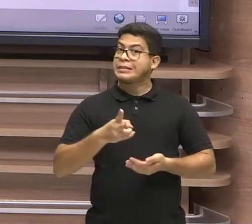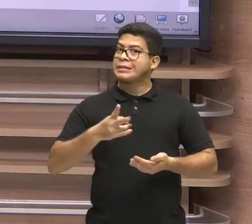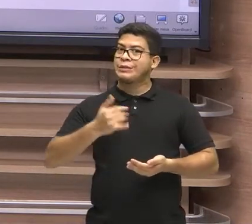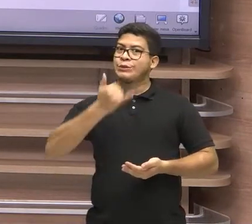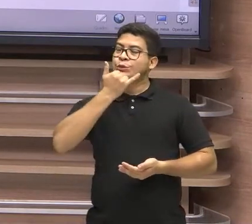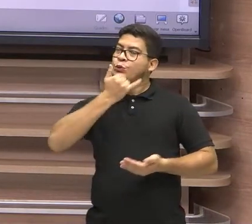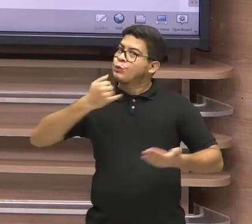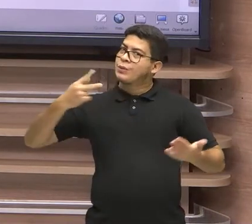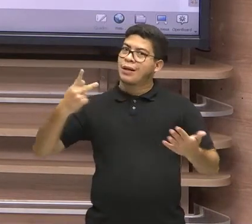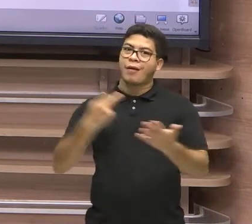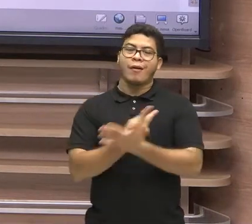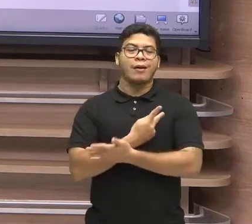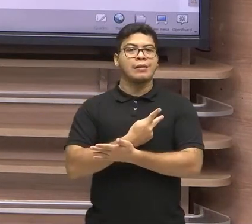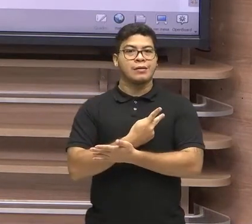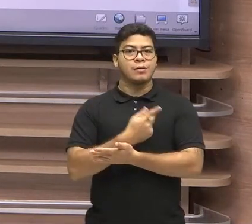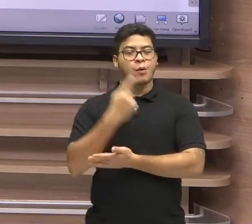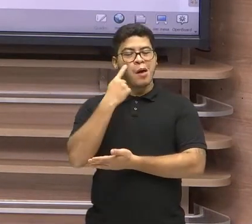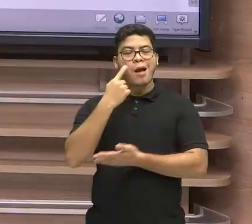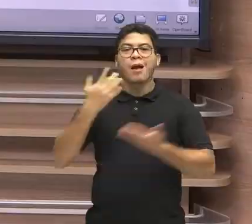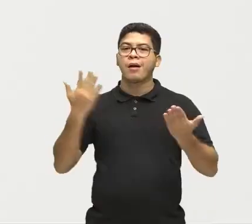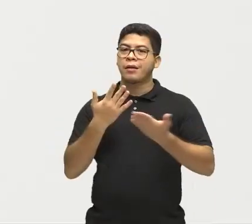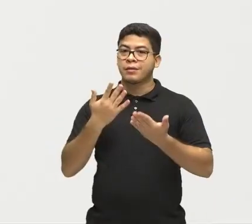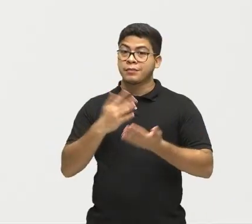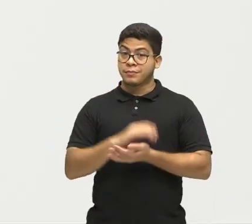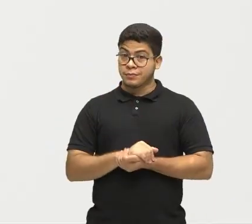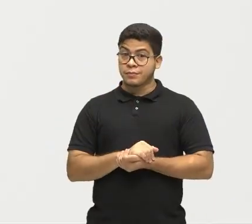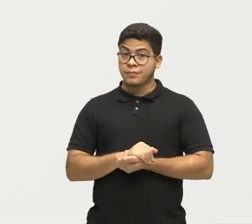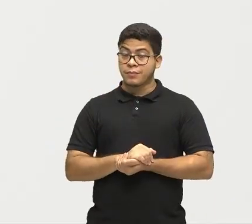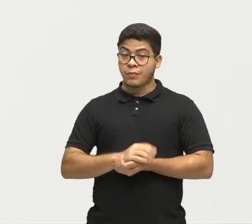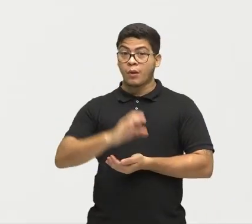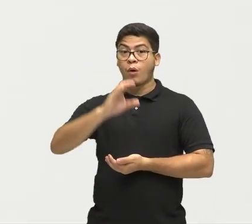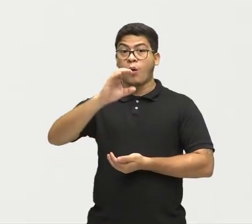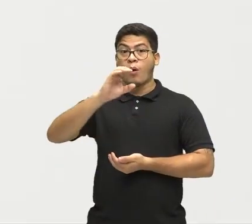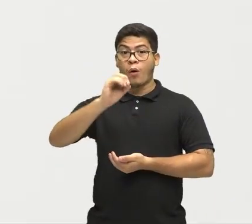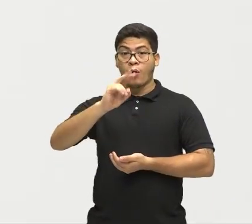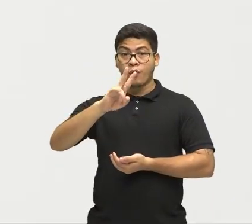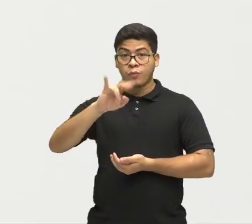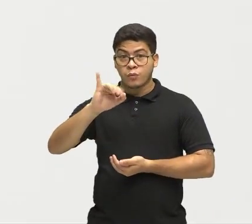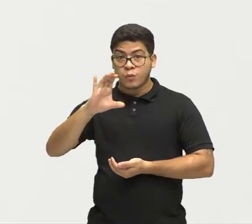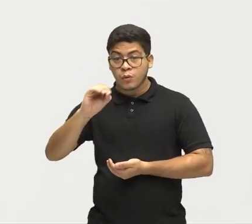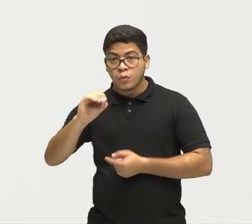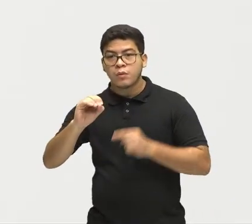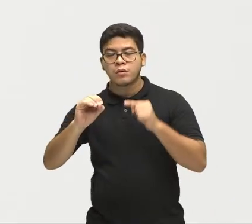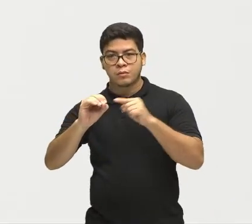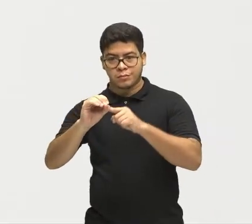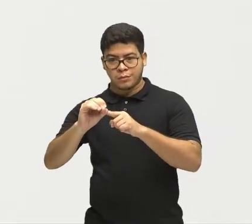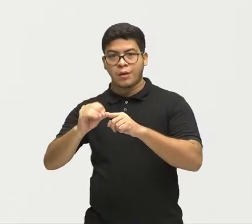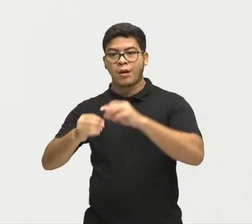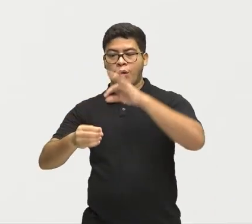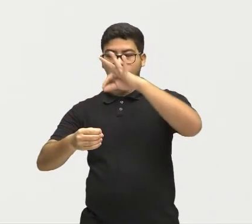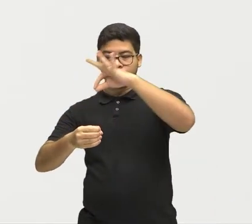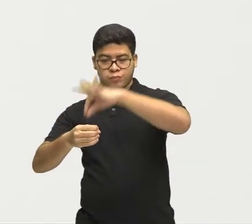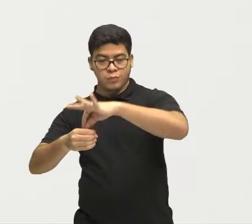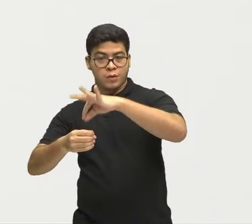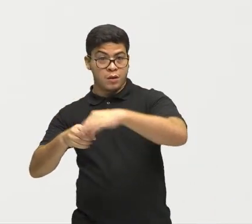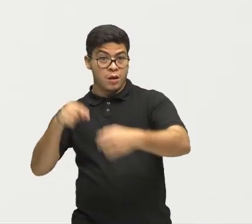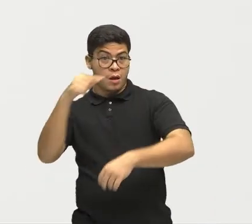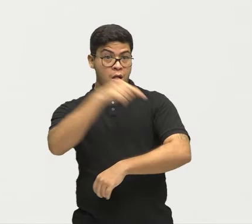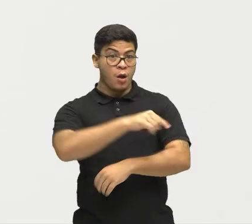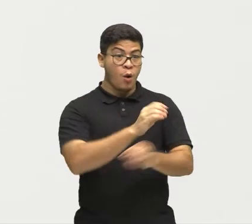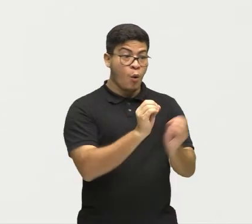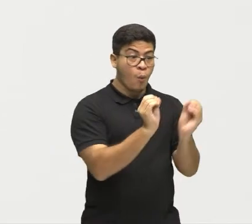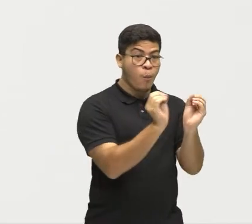Vou ler aqui que eu não estou confundindo. O óvulo vai virar semente e o ovário vai